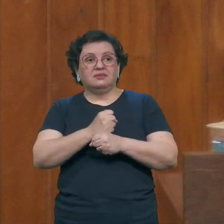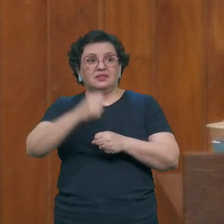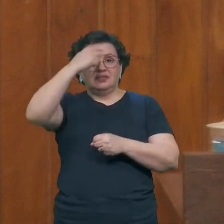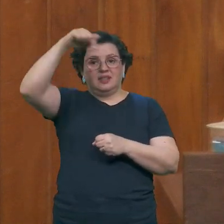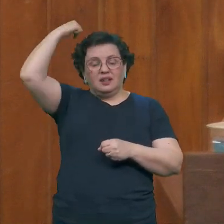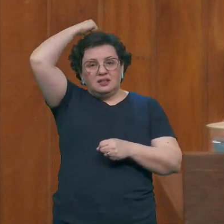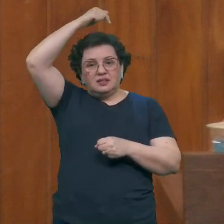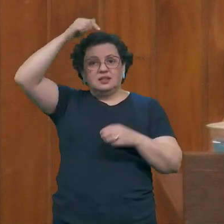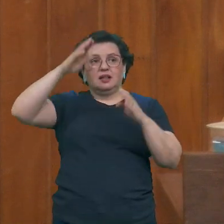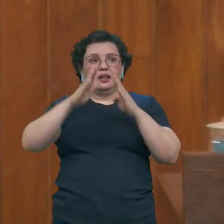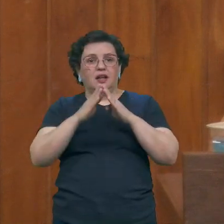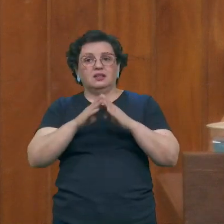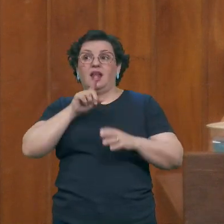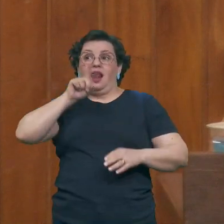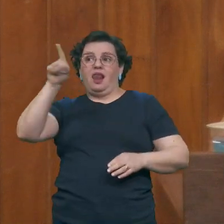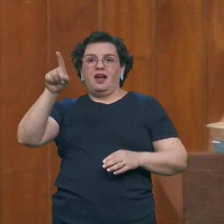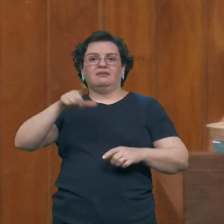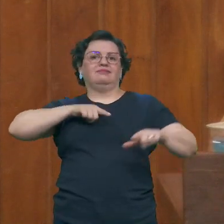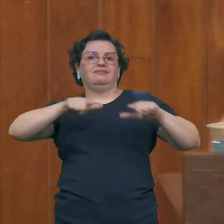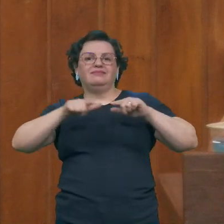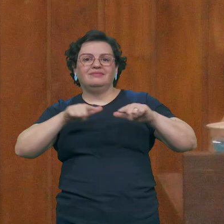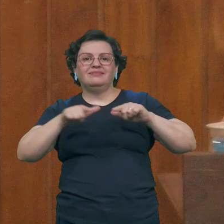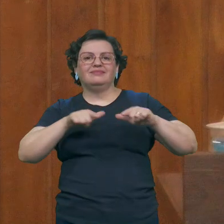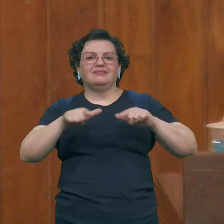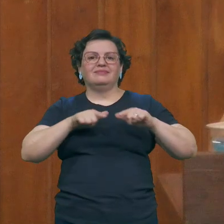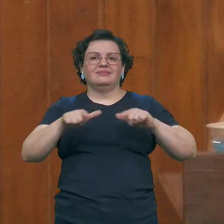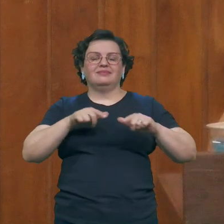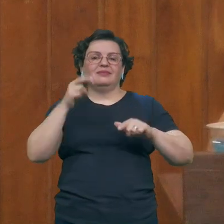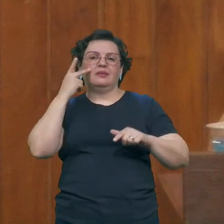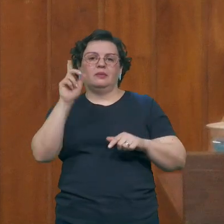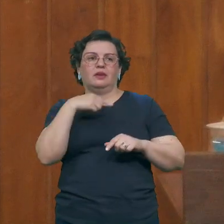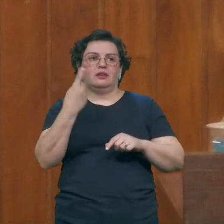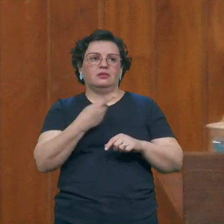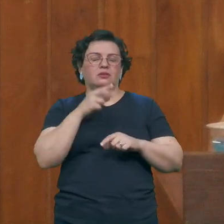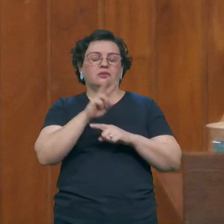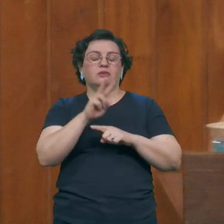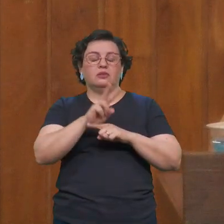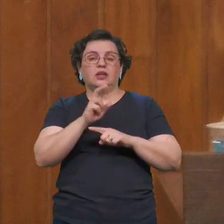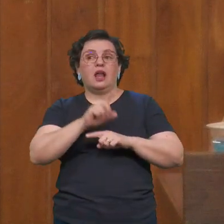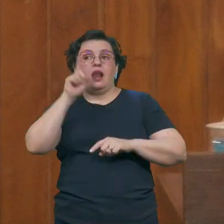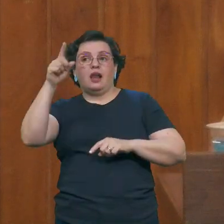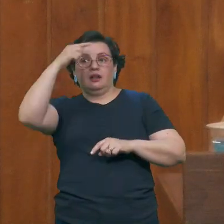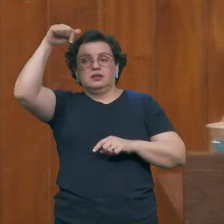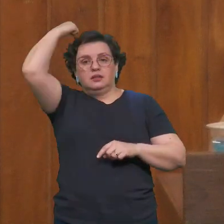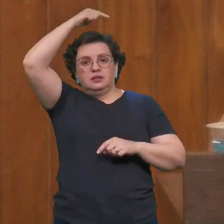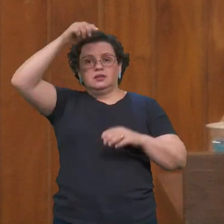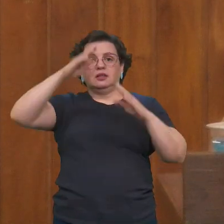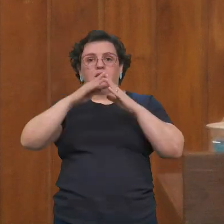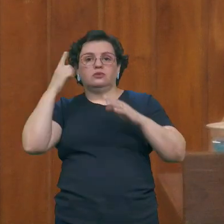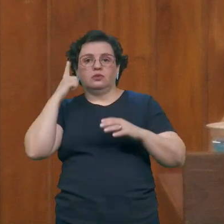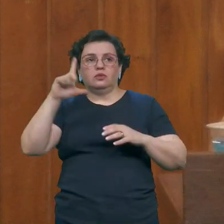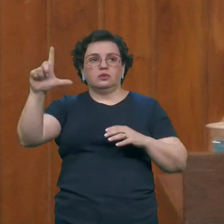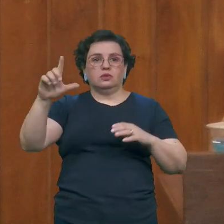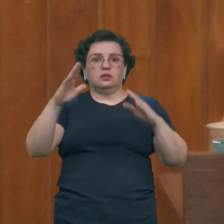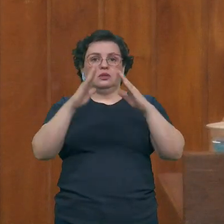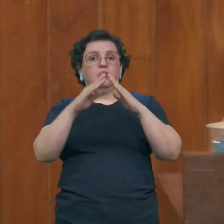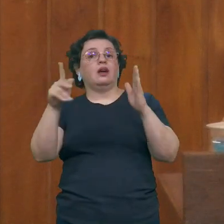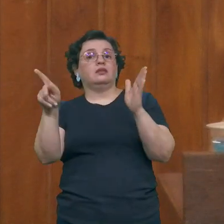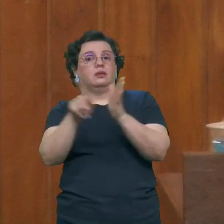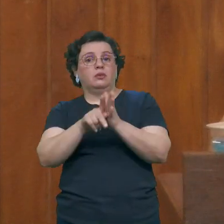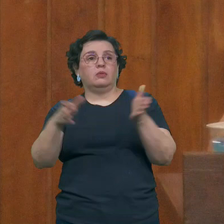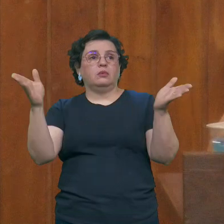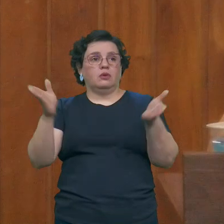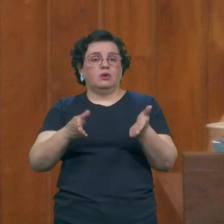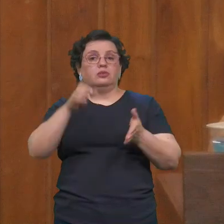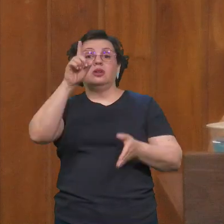da Santa Casa que ela tirou sustento para os seus filhos. Foi da Santa Casa que ela conseguiu uma casa própria, e hoje